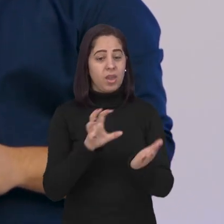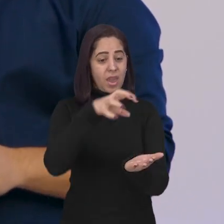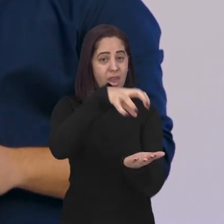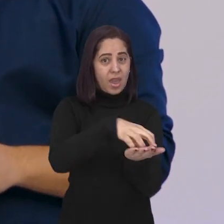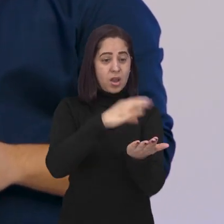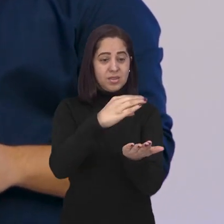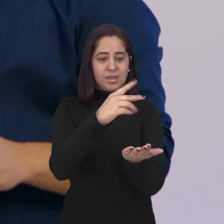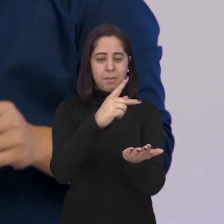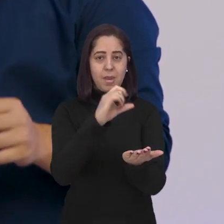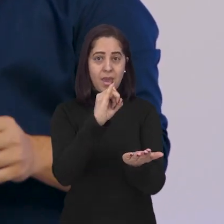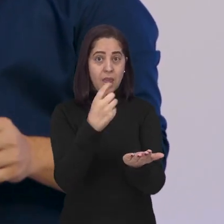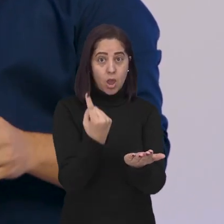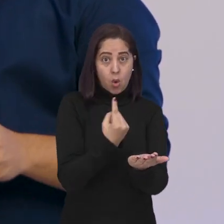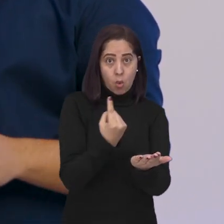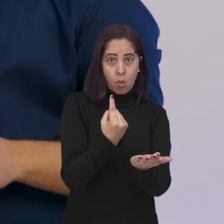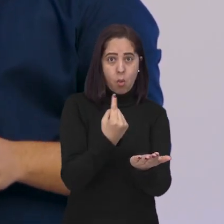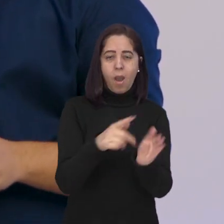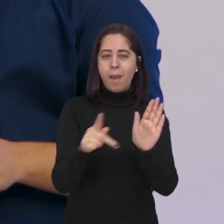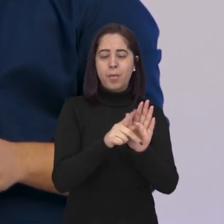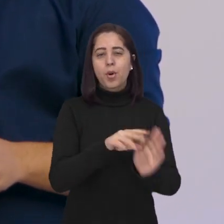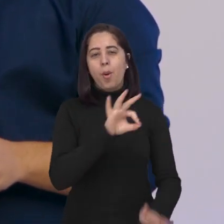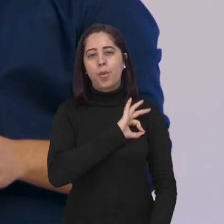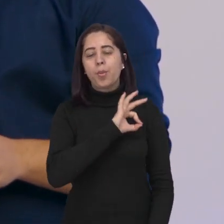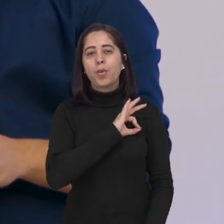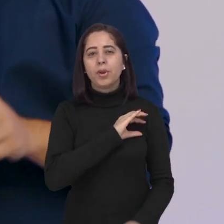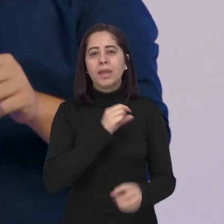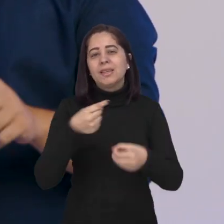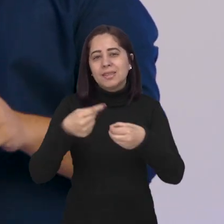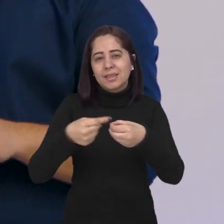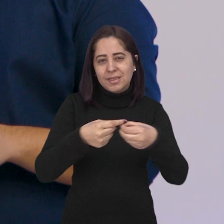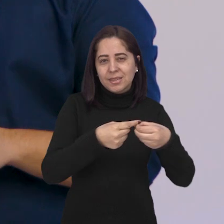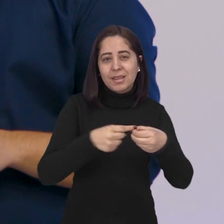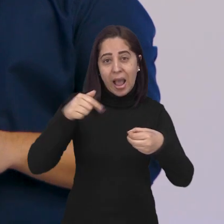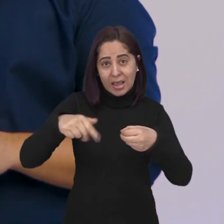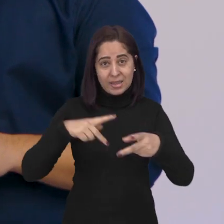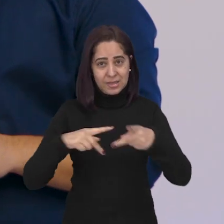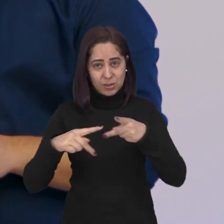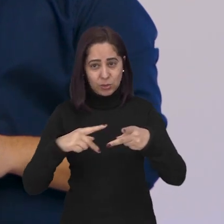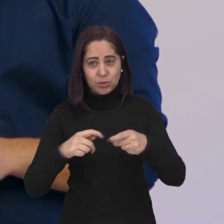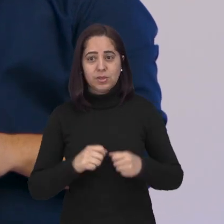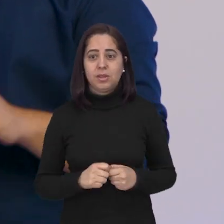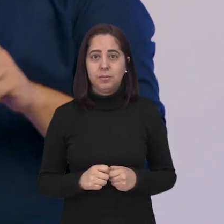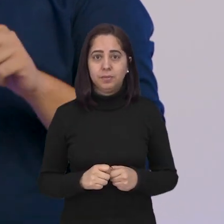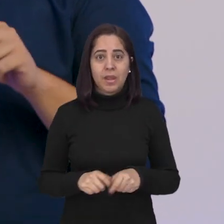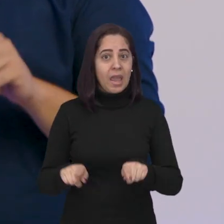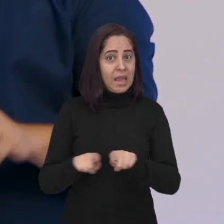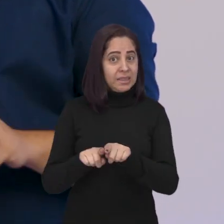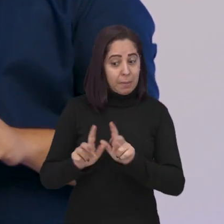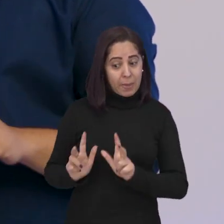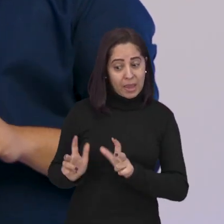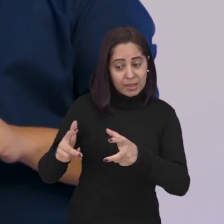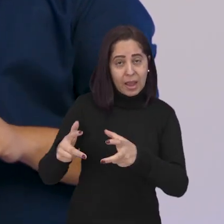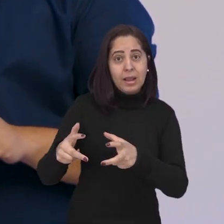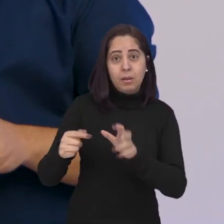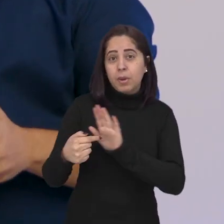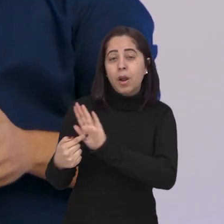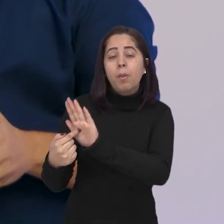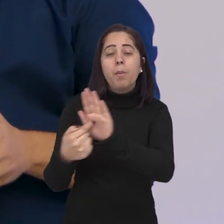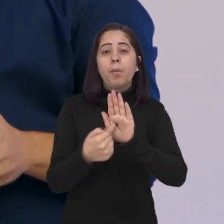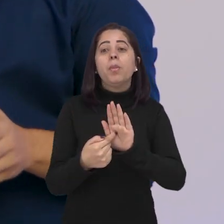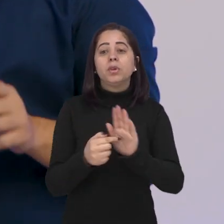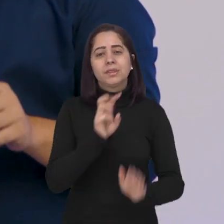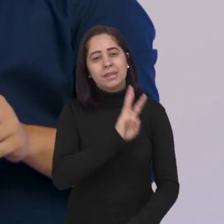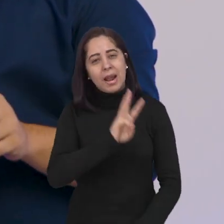o CPI-1, o Comando de Policiamento do Interior 1, que fica em São José dos Campos. Já aqui na Casa do Legislativo,